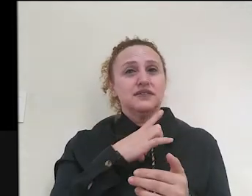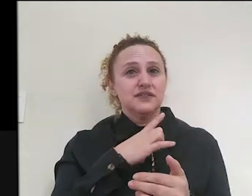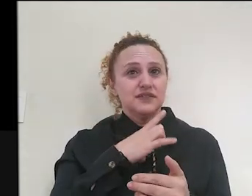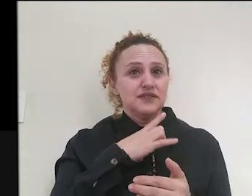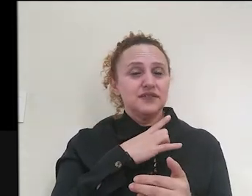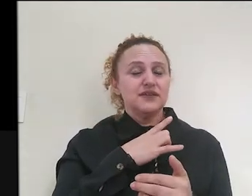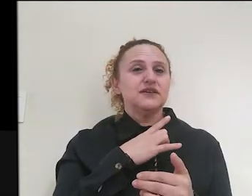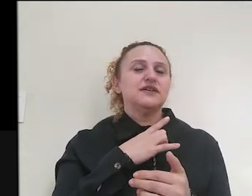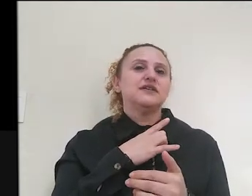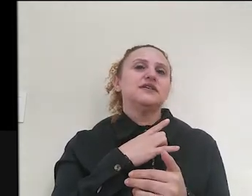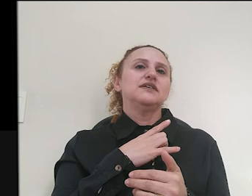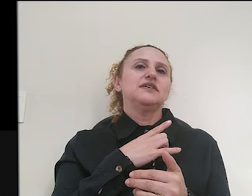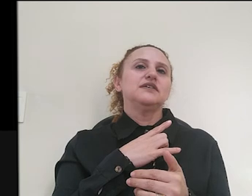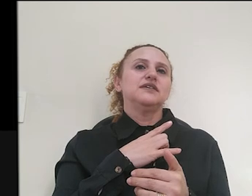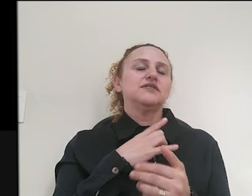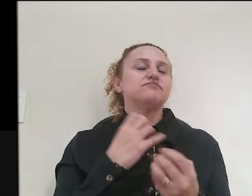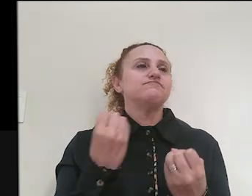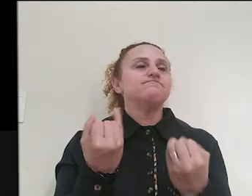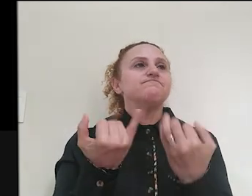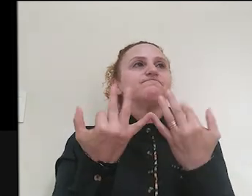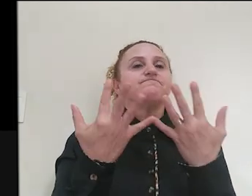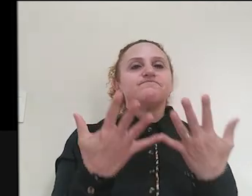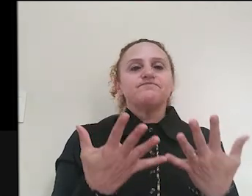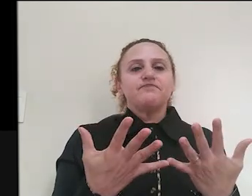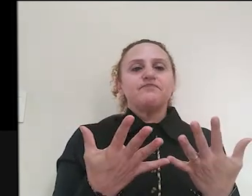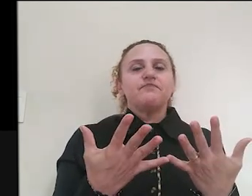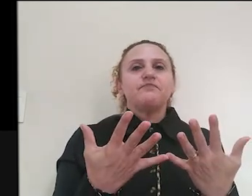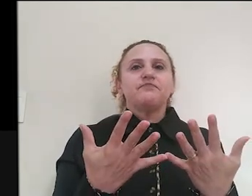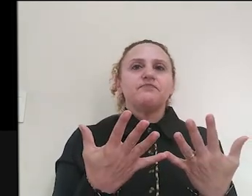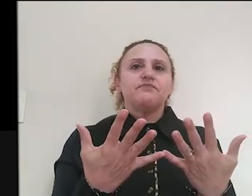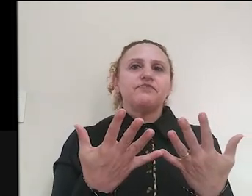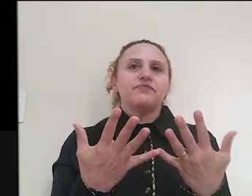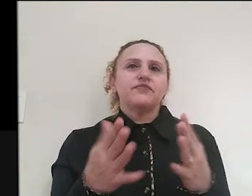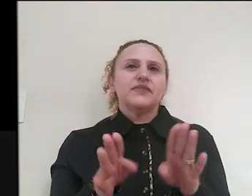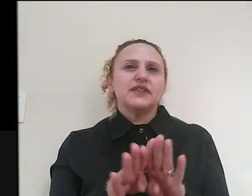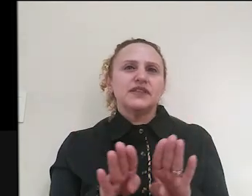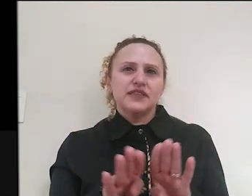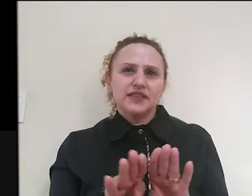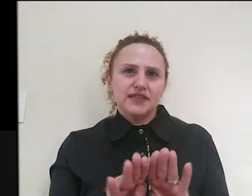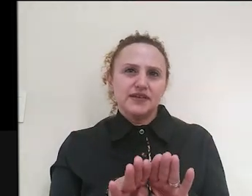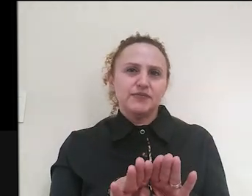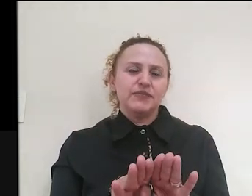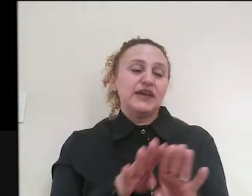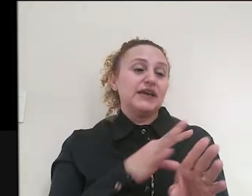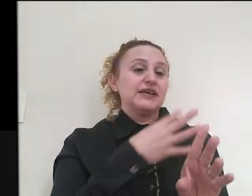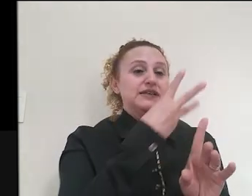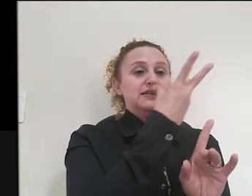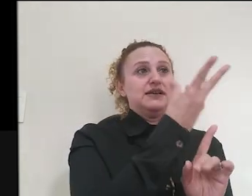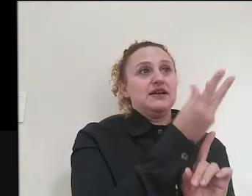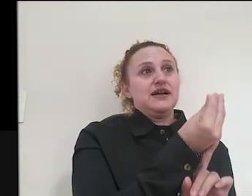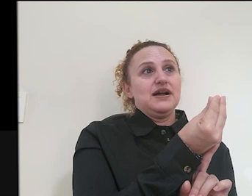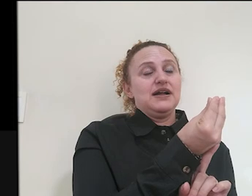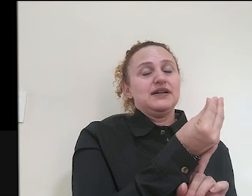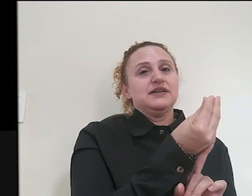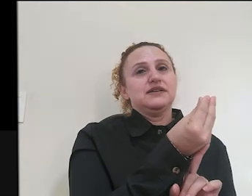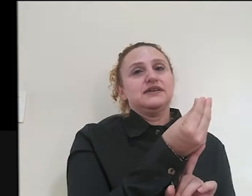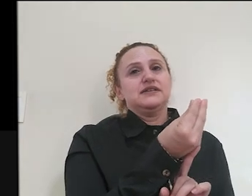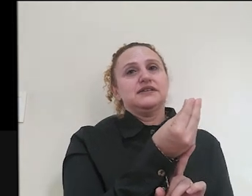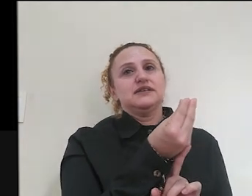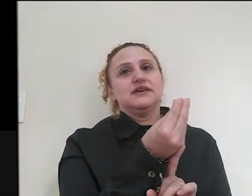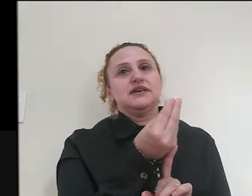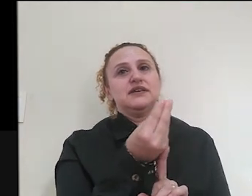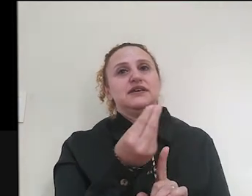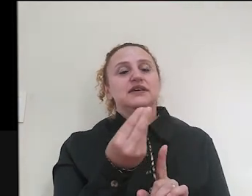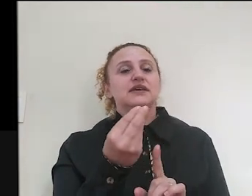complexidade e a diversidade, para a Lídica de Amatori. Dos polos seria a cultura de massa, então essa arte que é feita para as massas, que é feita para o